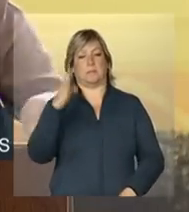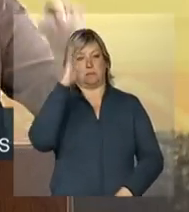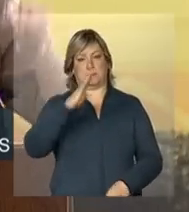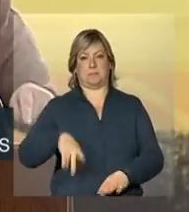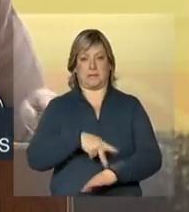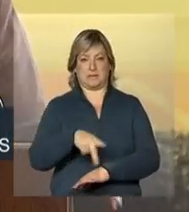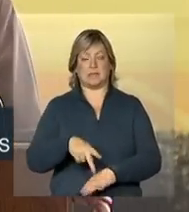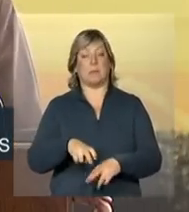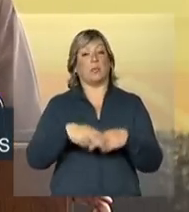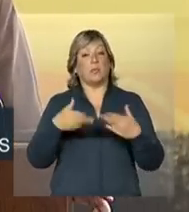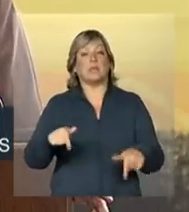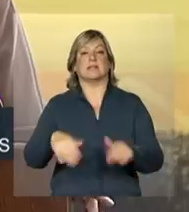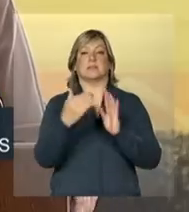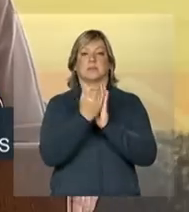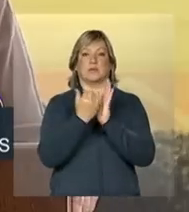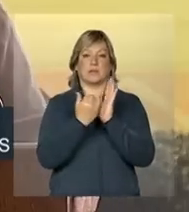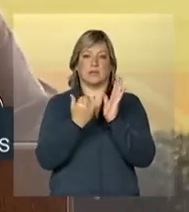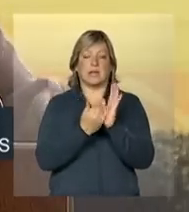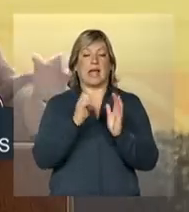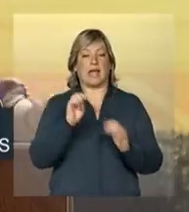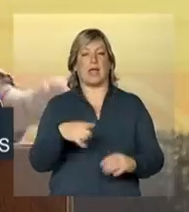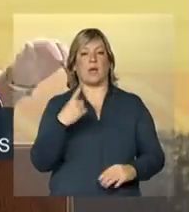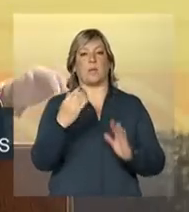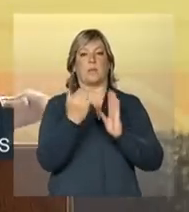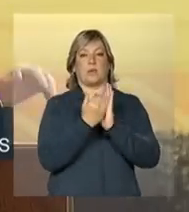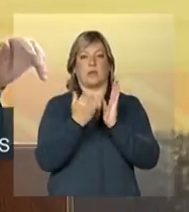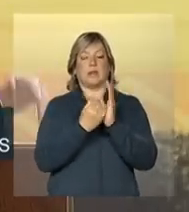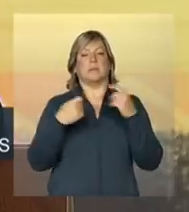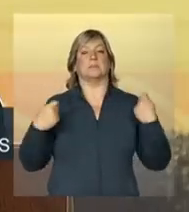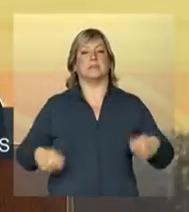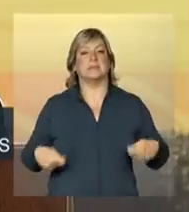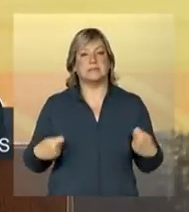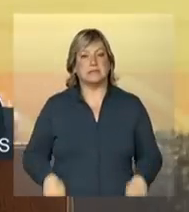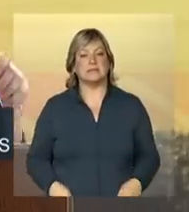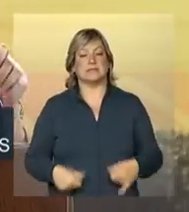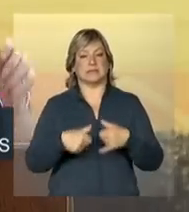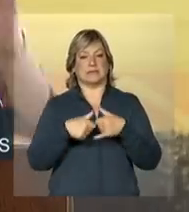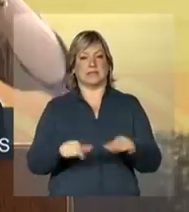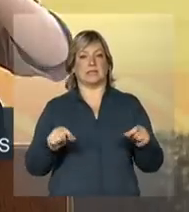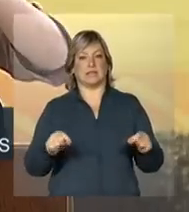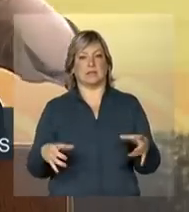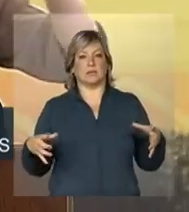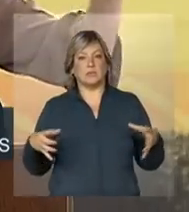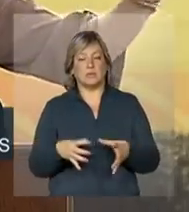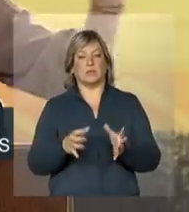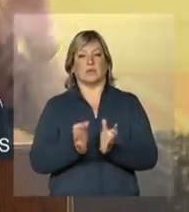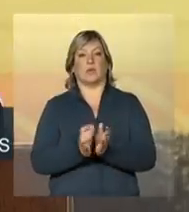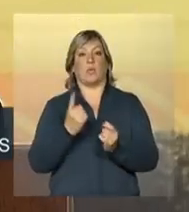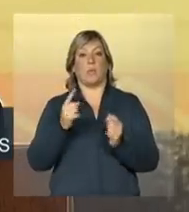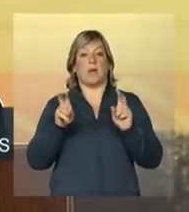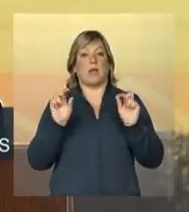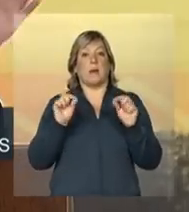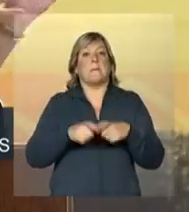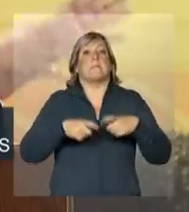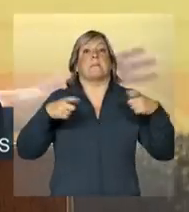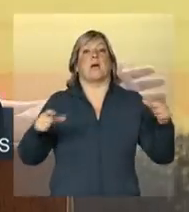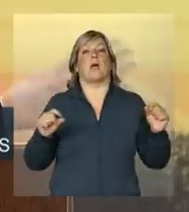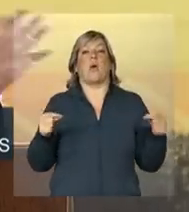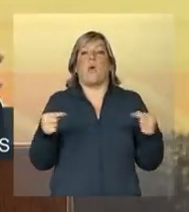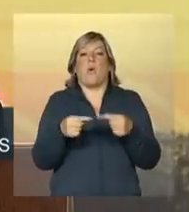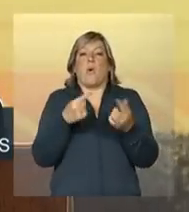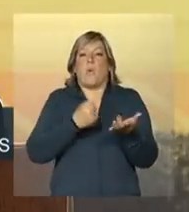por isso que esse programa é um programa que tem de estar ancorado numa questão maior e